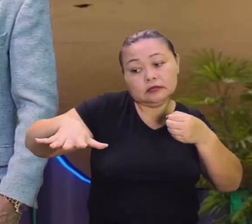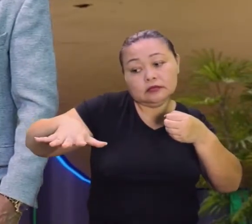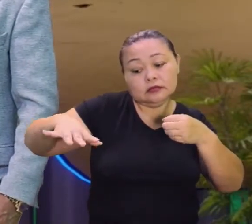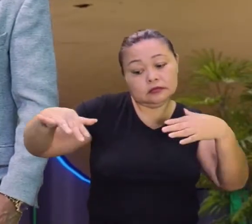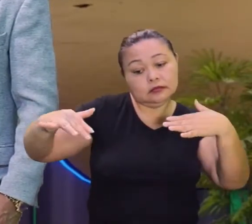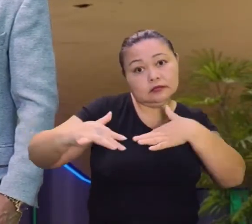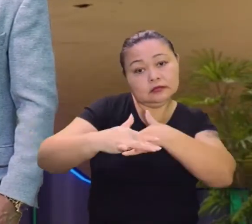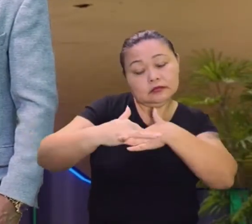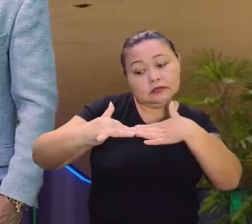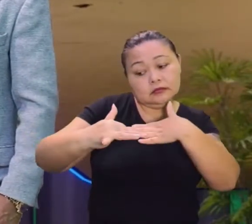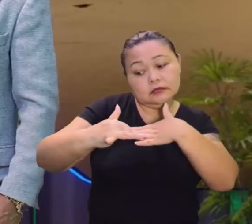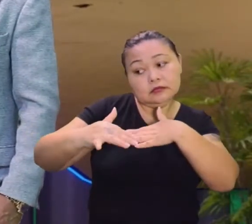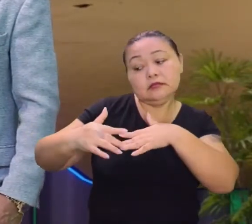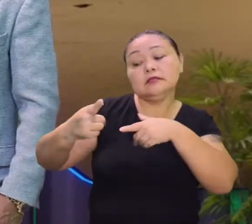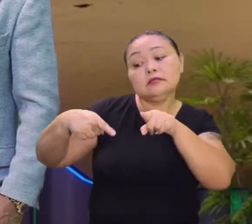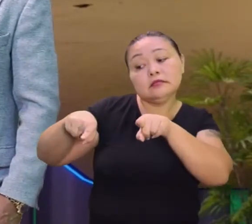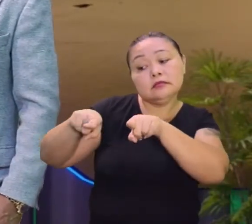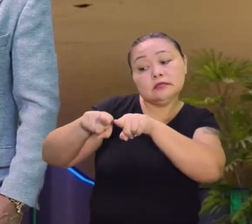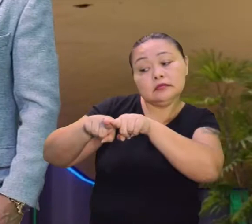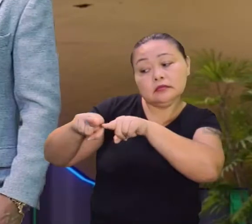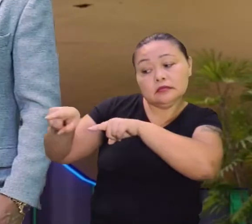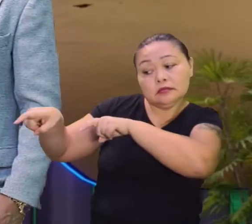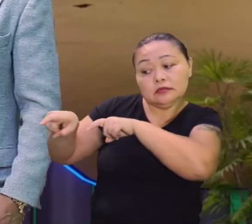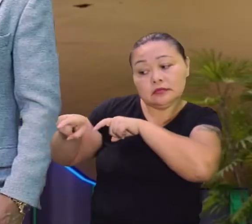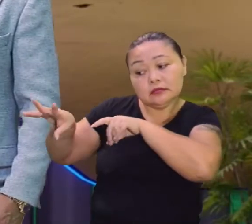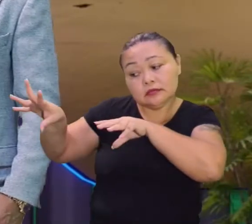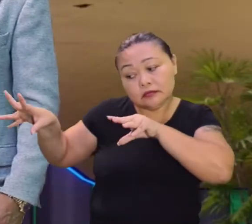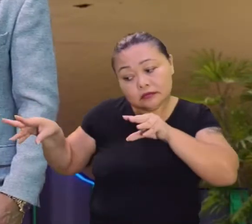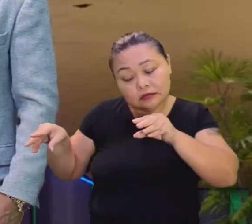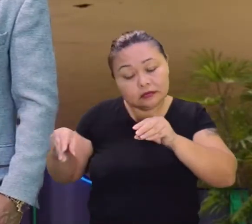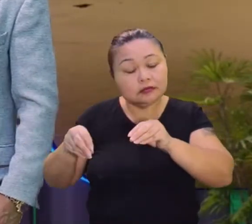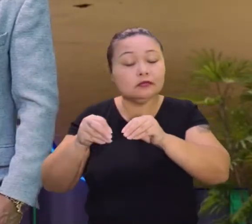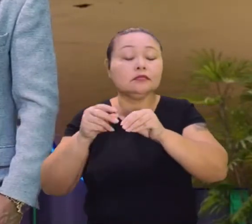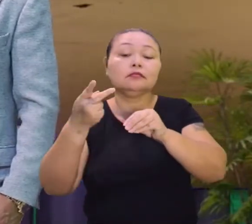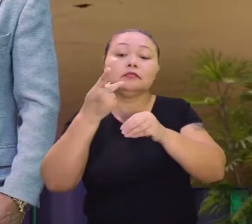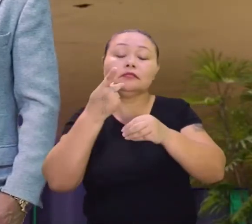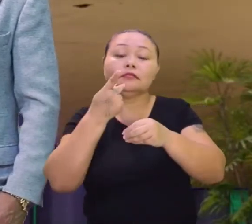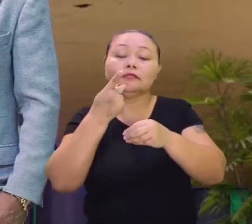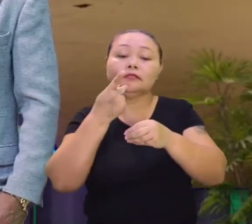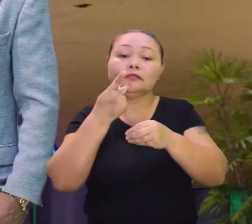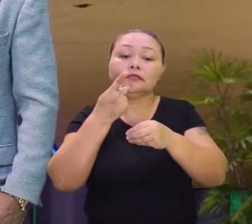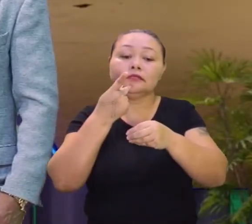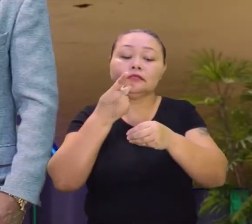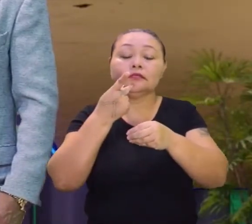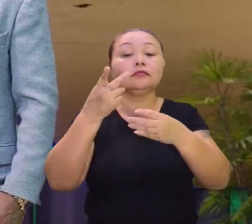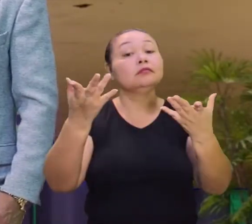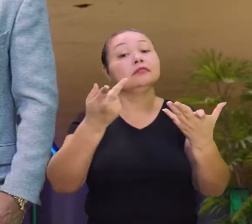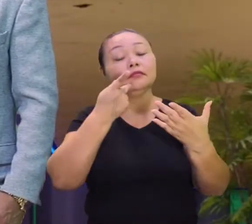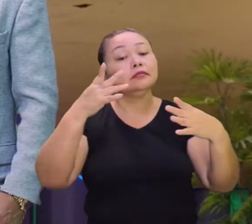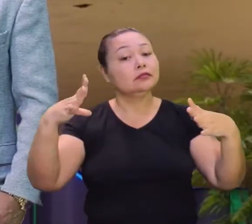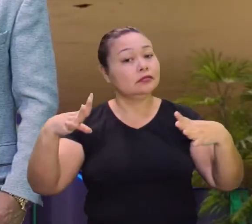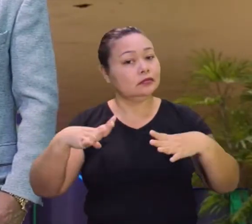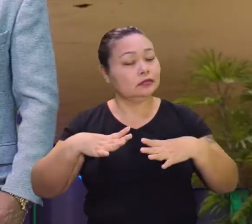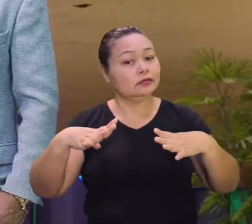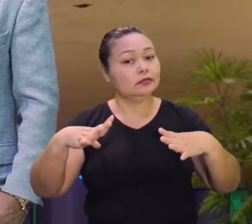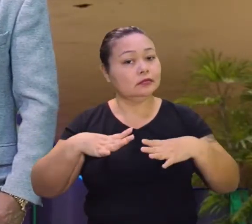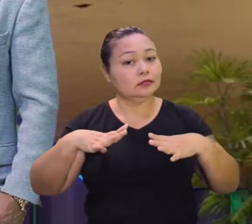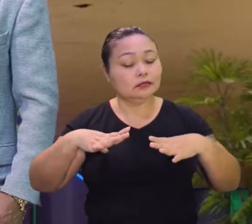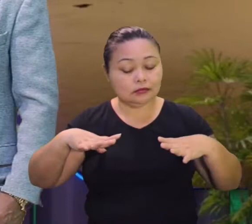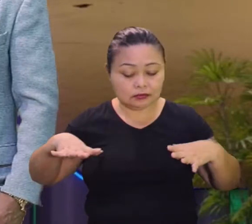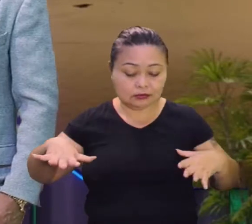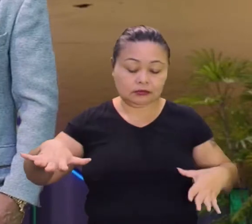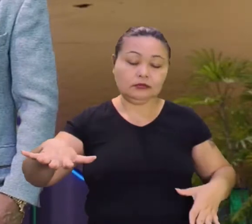espaços urbanos e rurais. Agora, quando eu falo de cidade, cidade